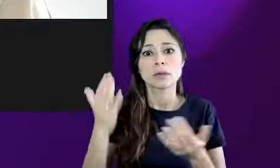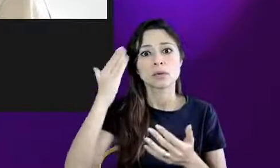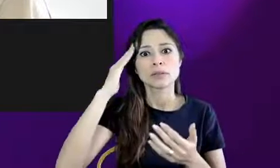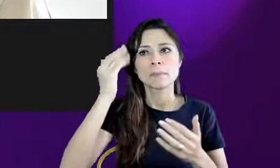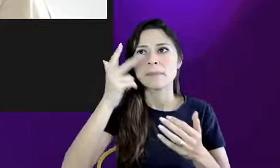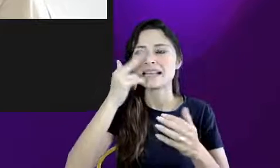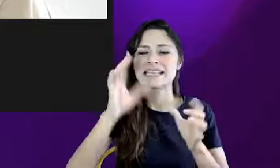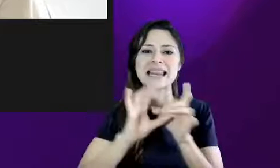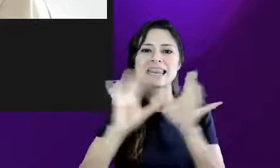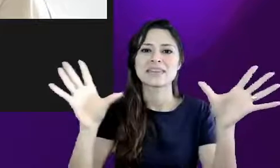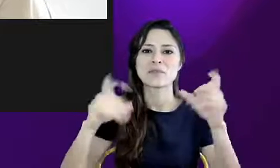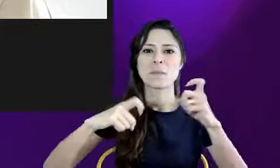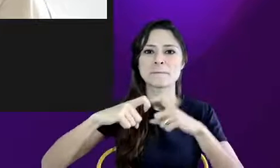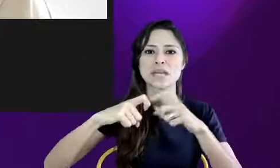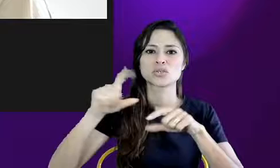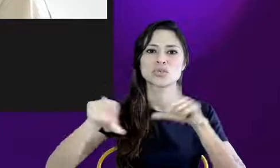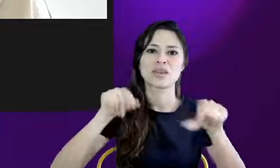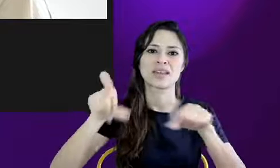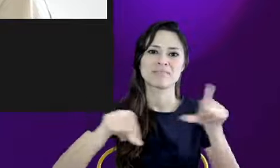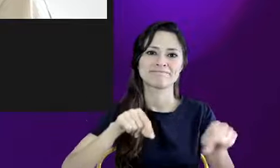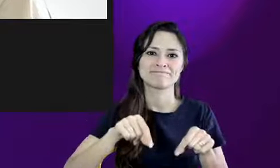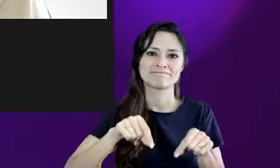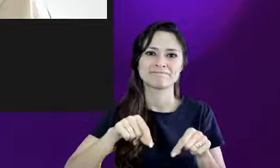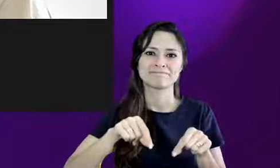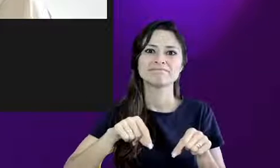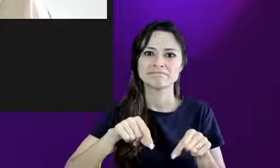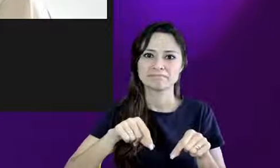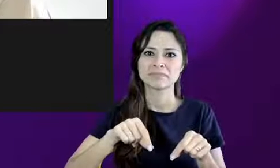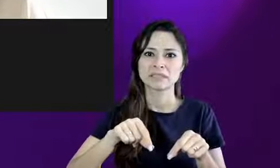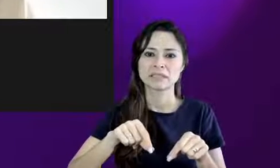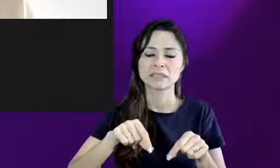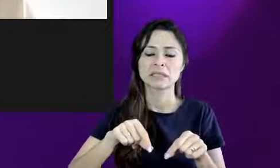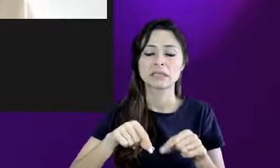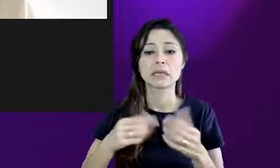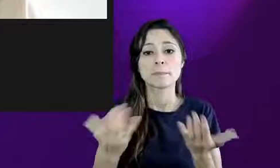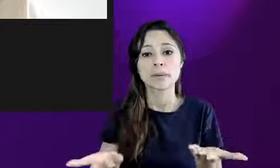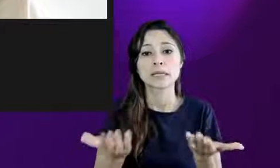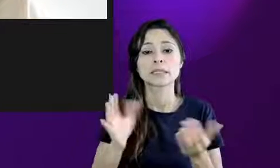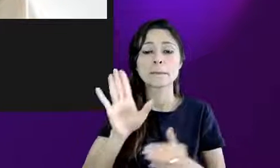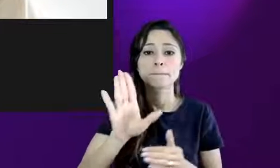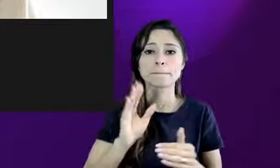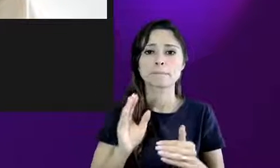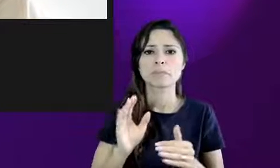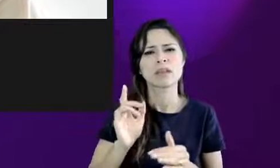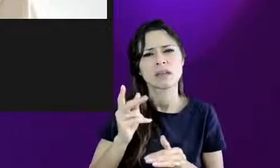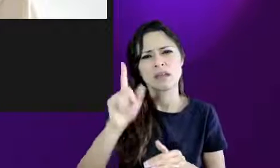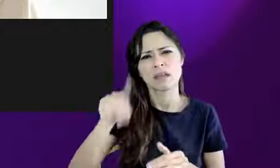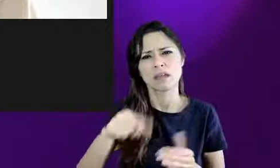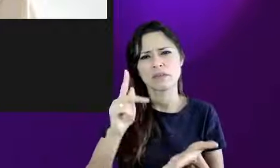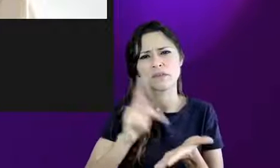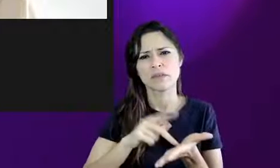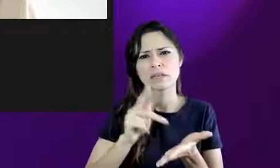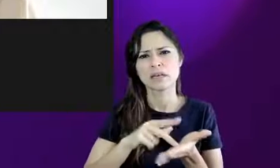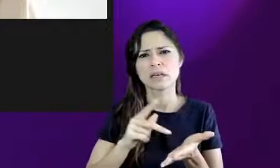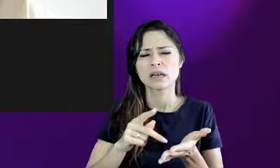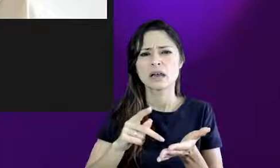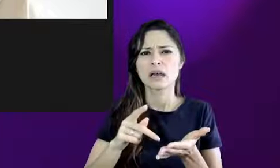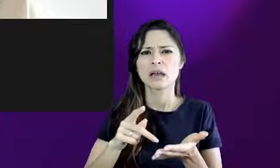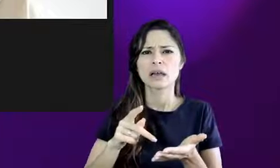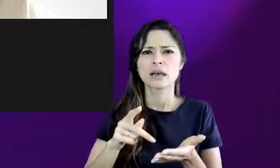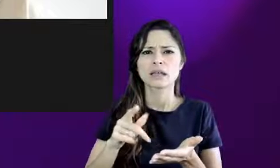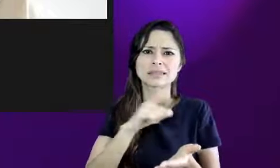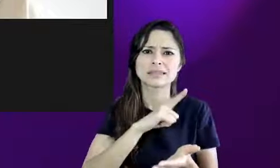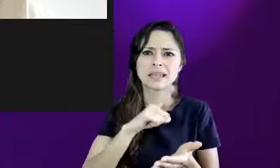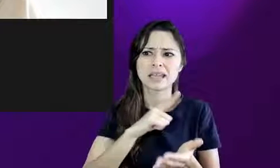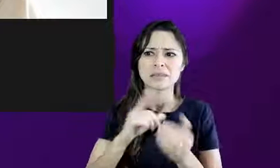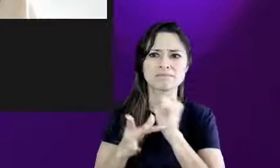maior com outro mecanismo de ação. Mas é bem verdade que, por conta desse perfil de segurança, e